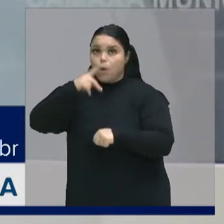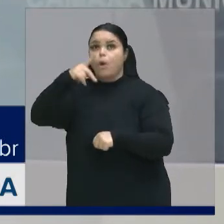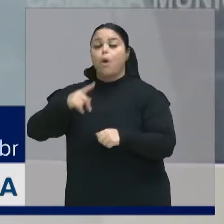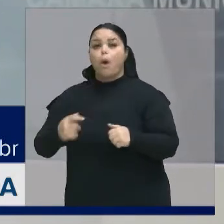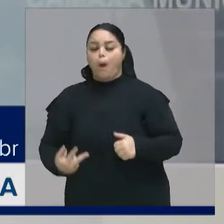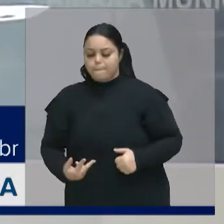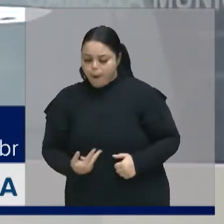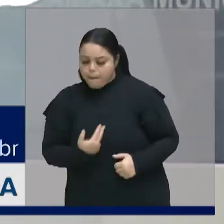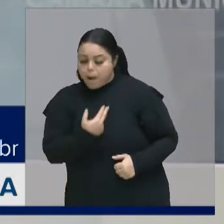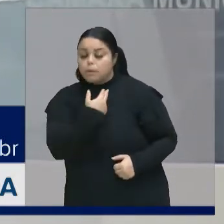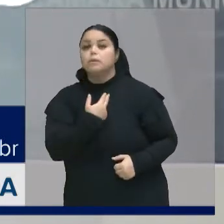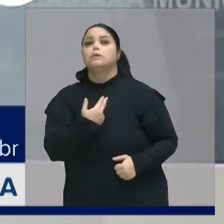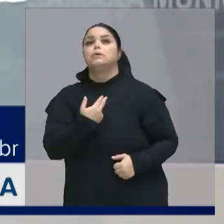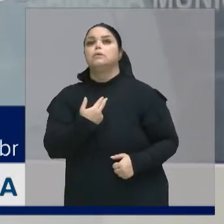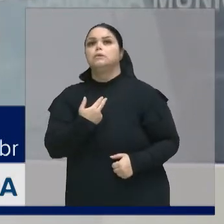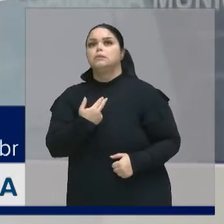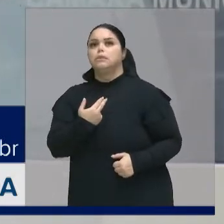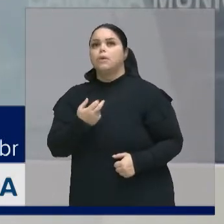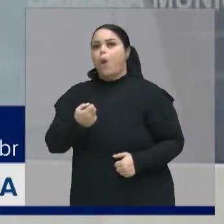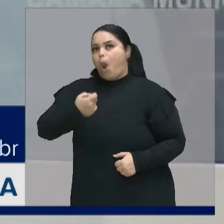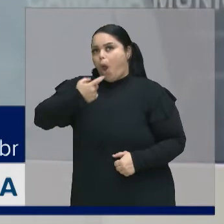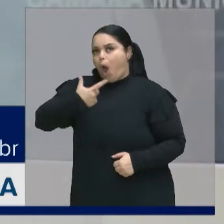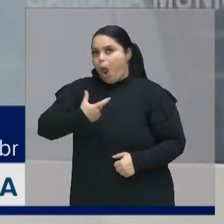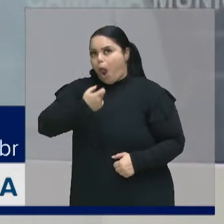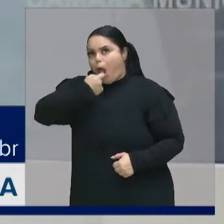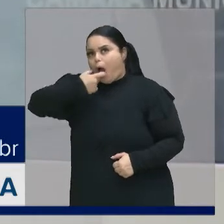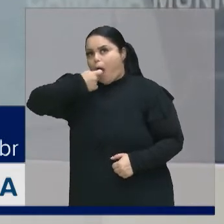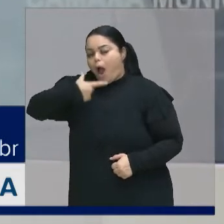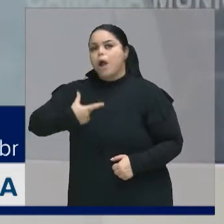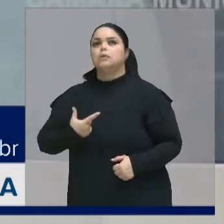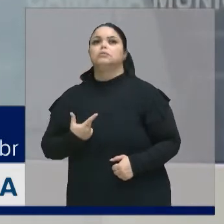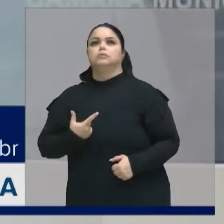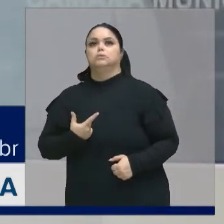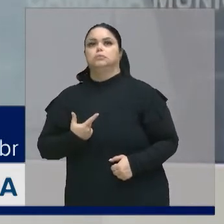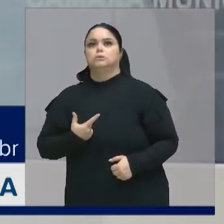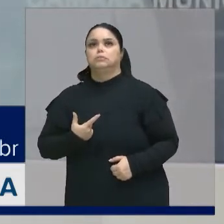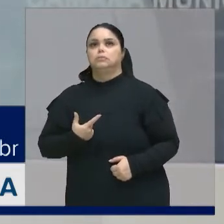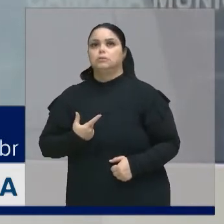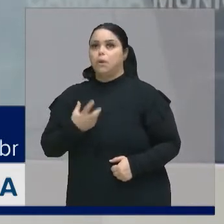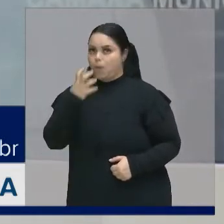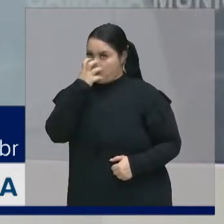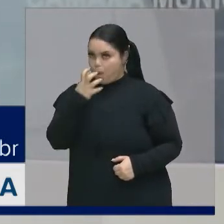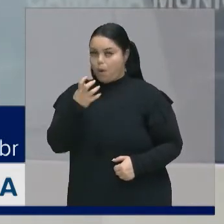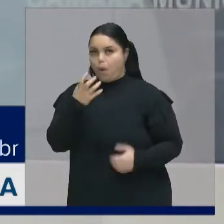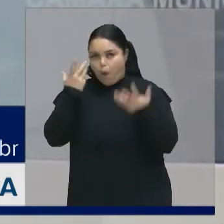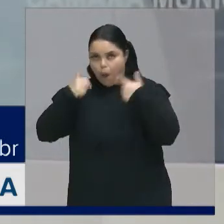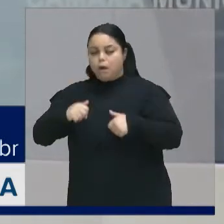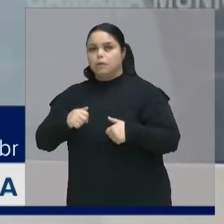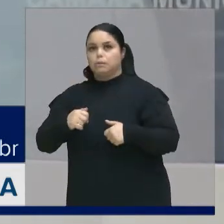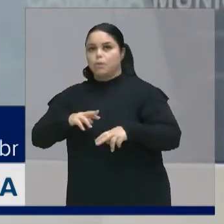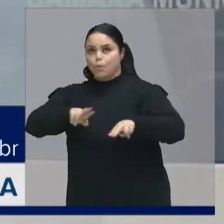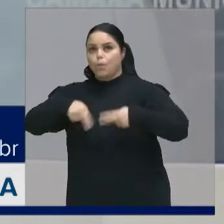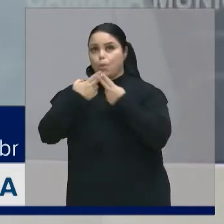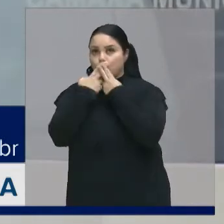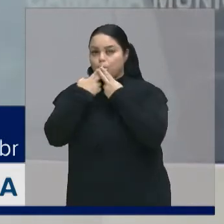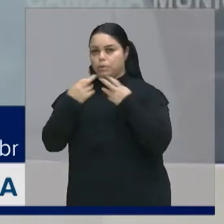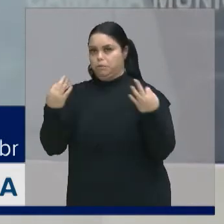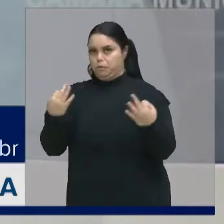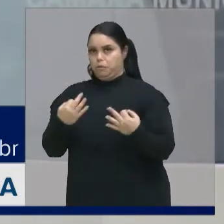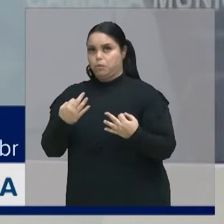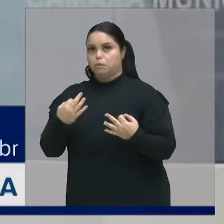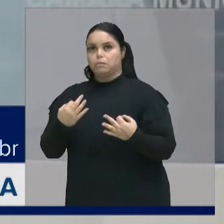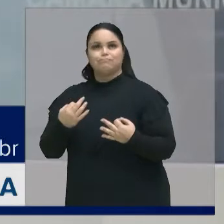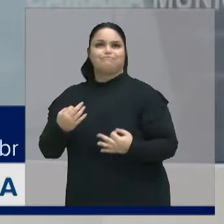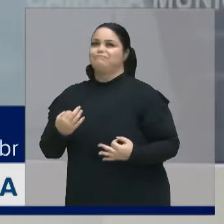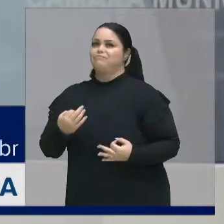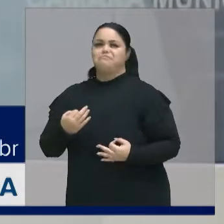pós-operatório e é dado uma medicação para ver se o animal está mesmo em jejum para garantir que ele não